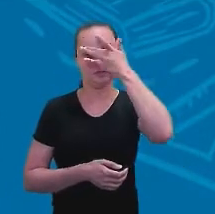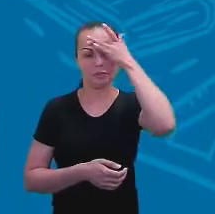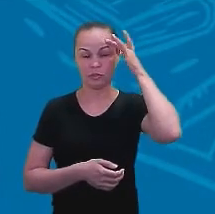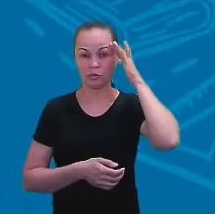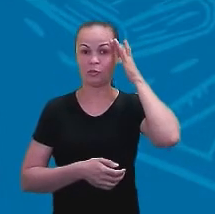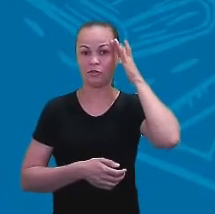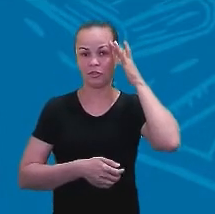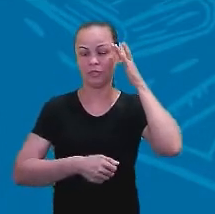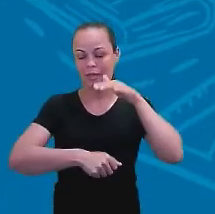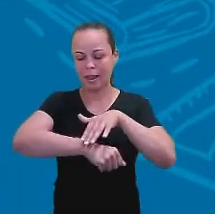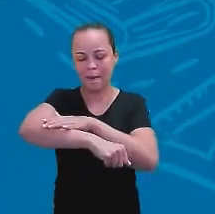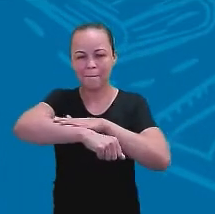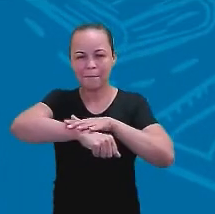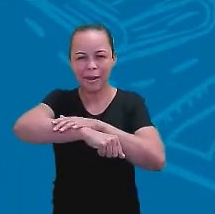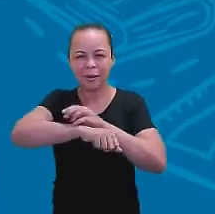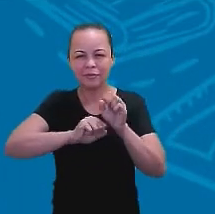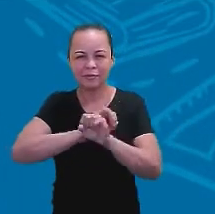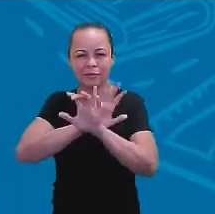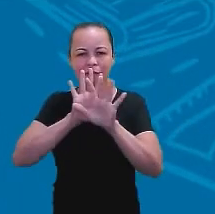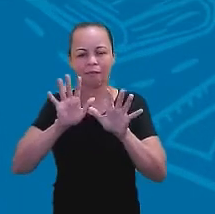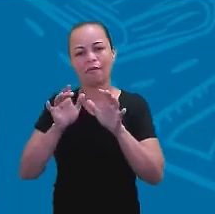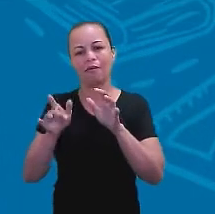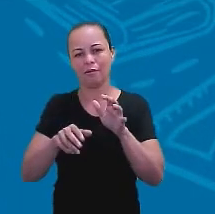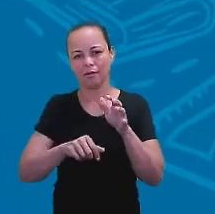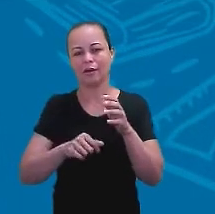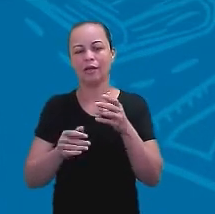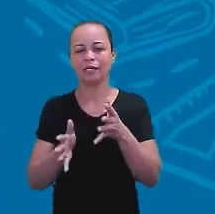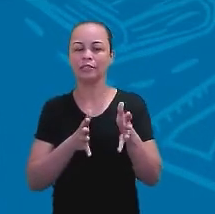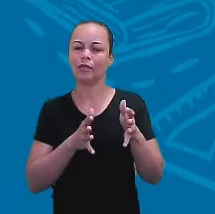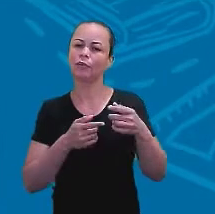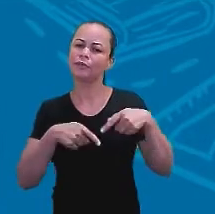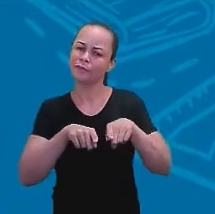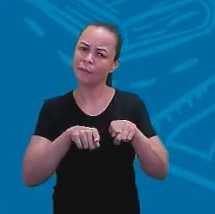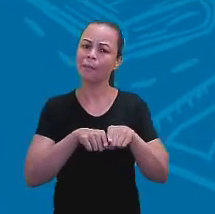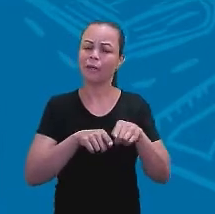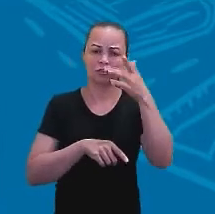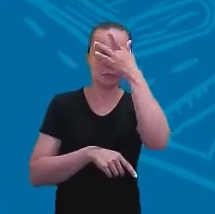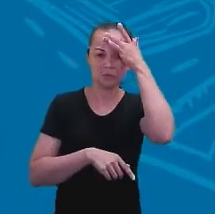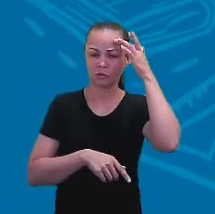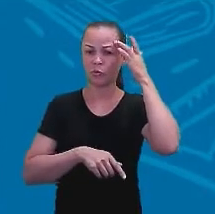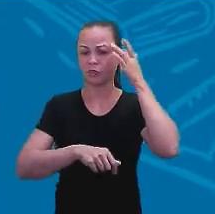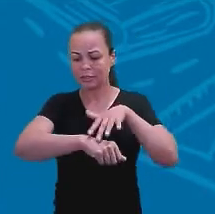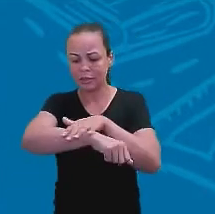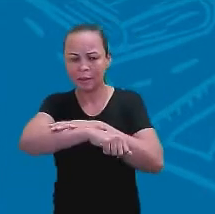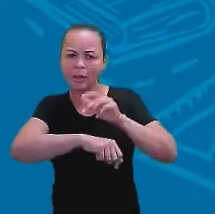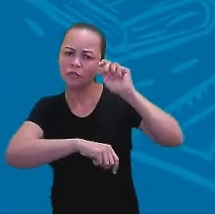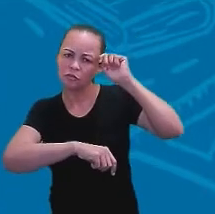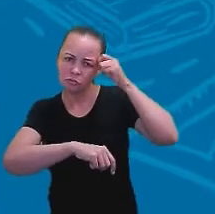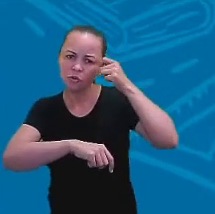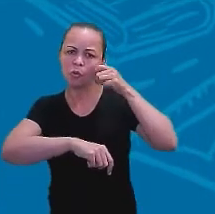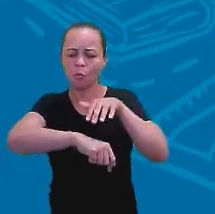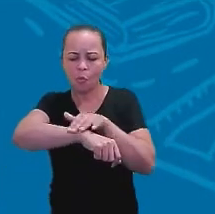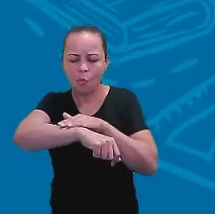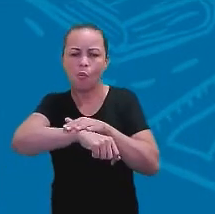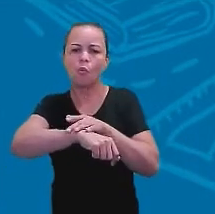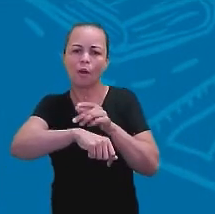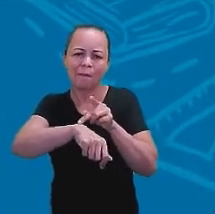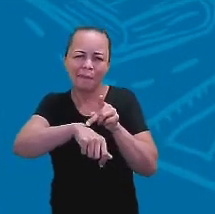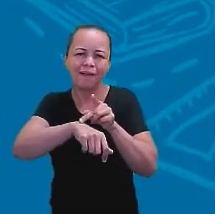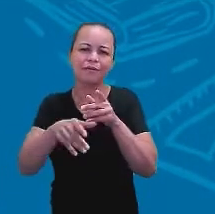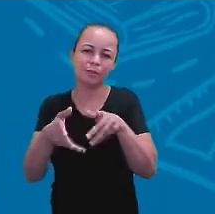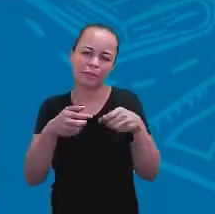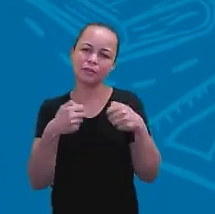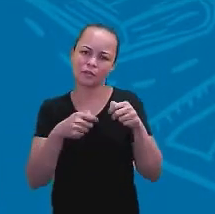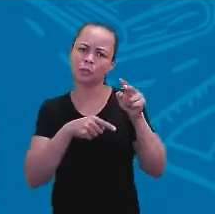clarinha e, portanto, são mais sensíveis, até também as pessoas que têm a pele mais escurinha, que também precisam se proteger,